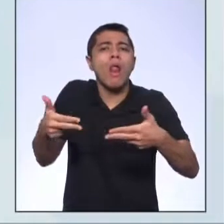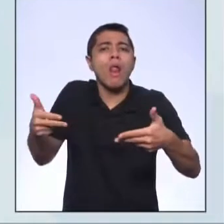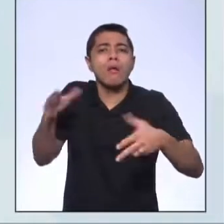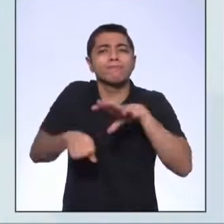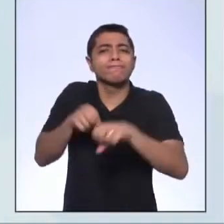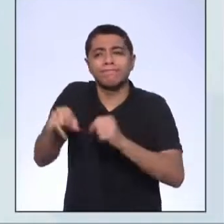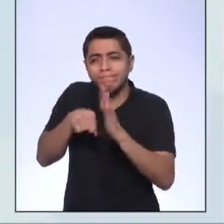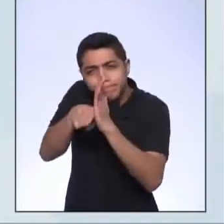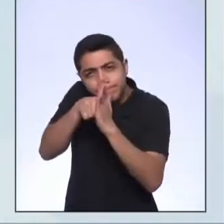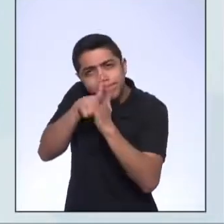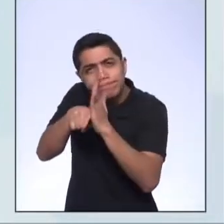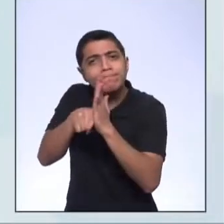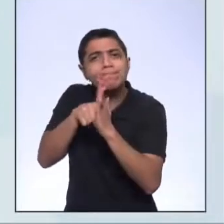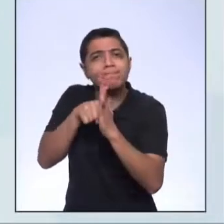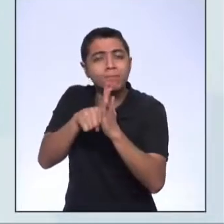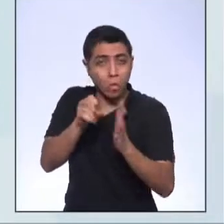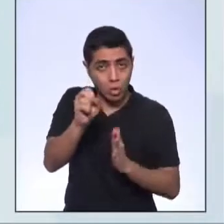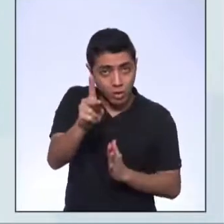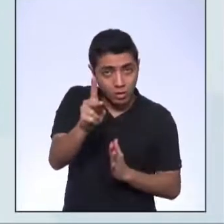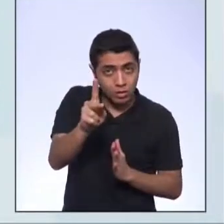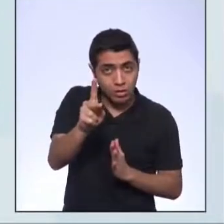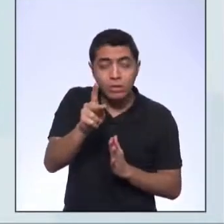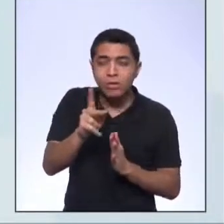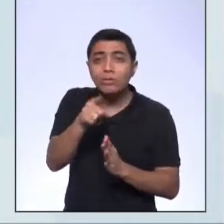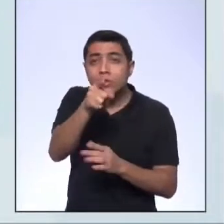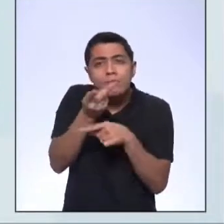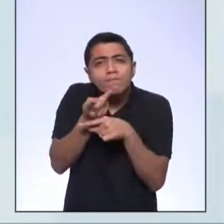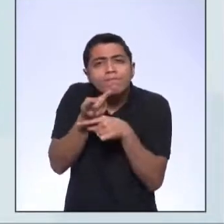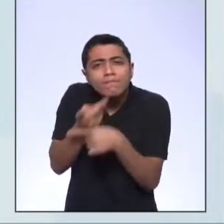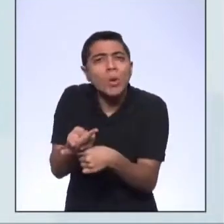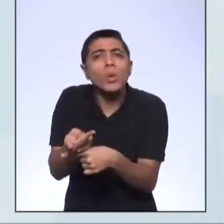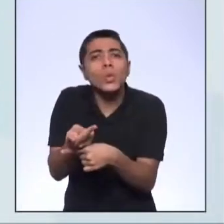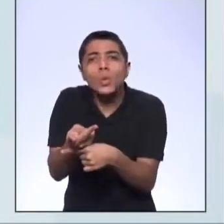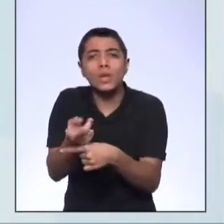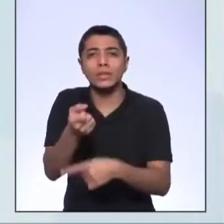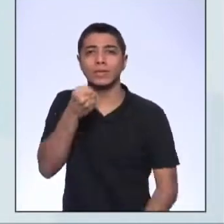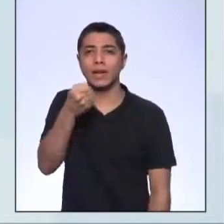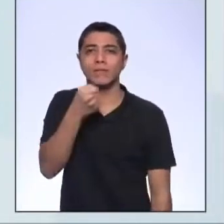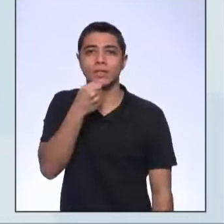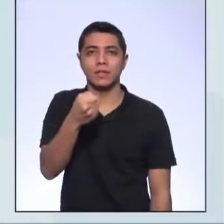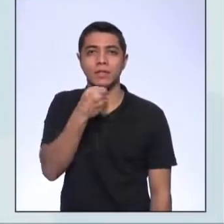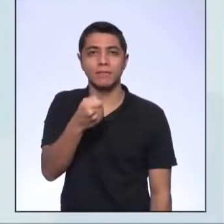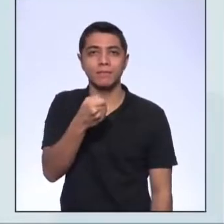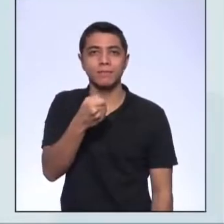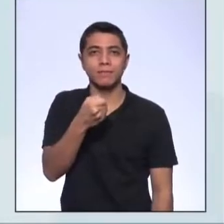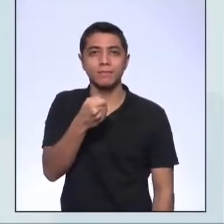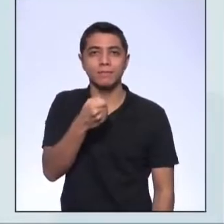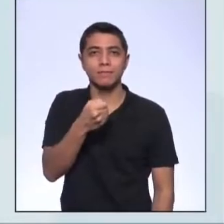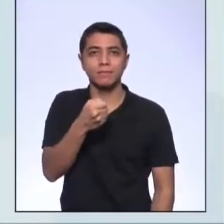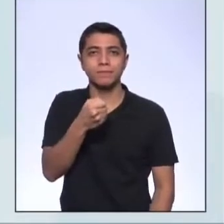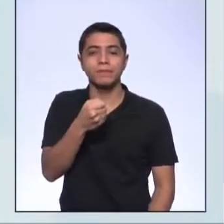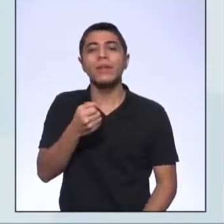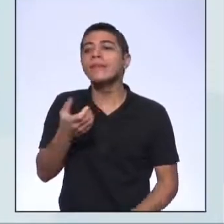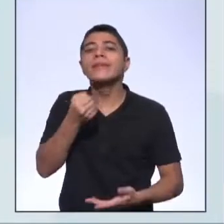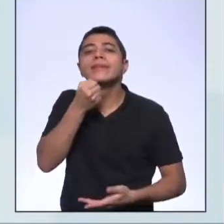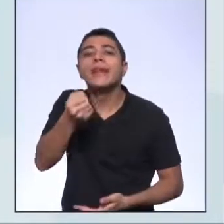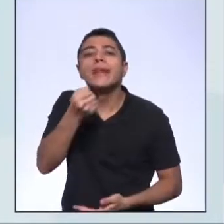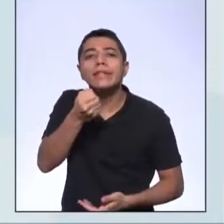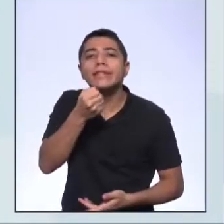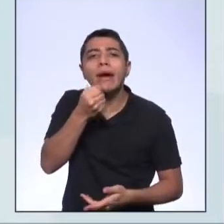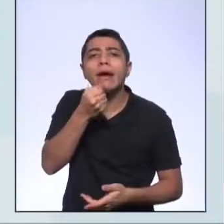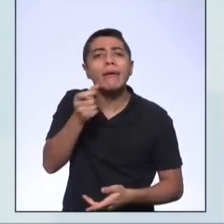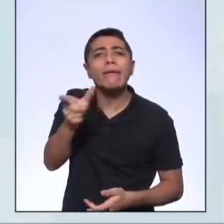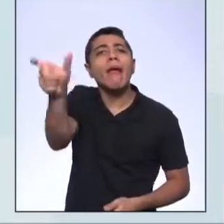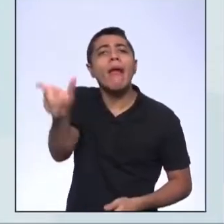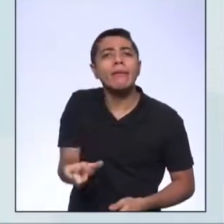aí que a gente tem a disponíveis uma entrevista vocês vão procurar uma entrevista impressa tá com um coreógrafo e bailarino